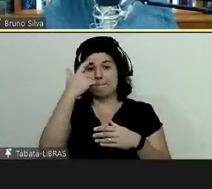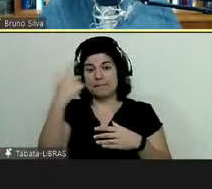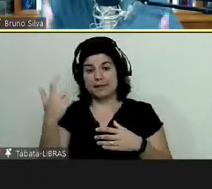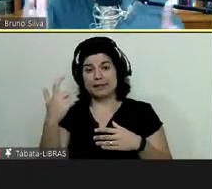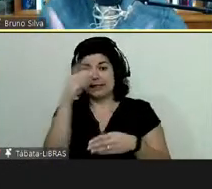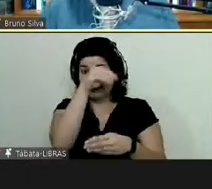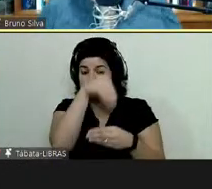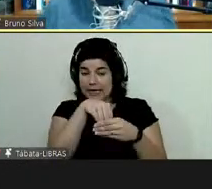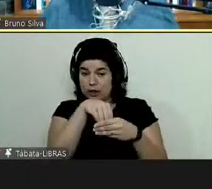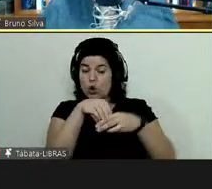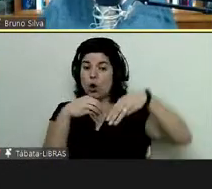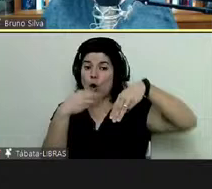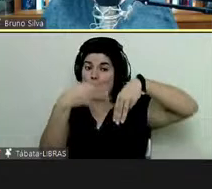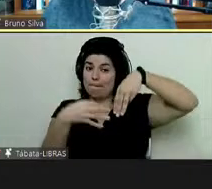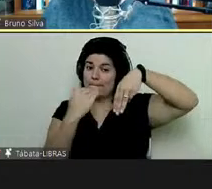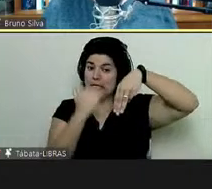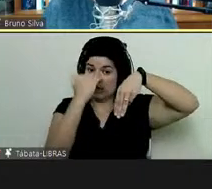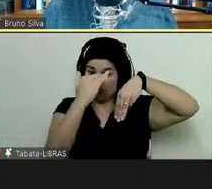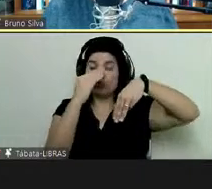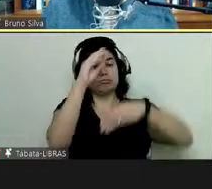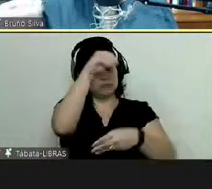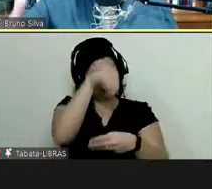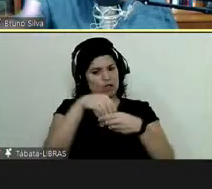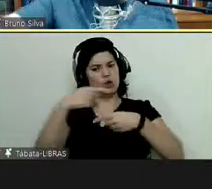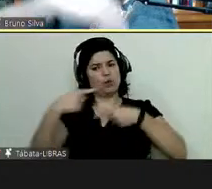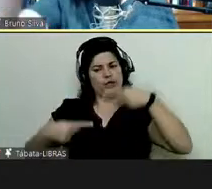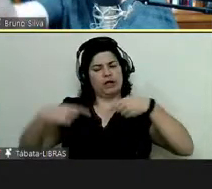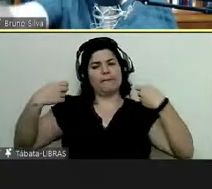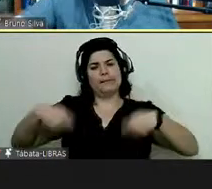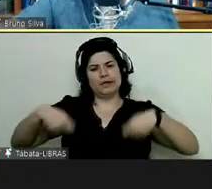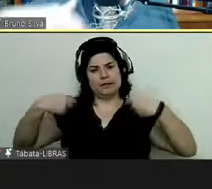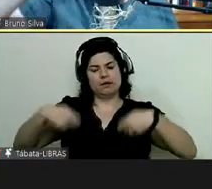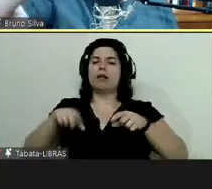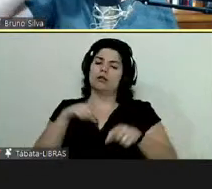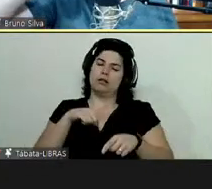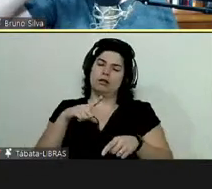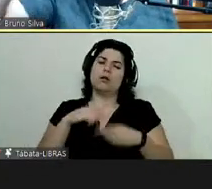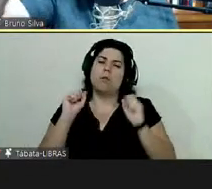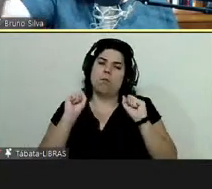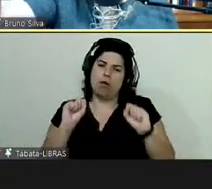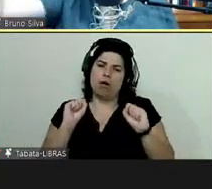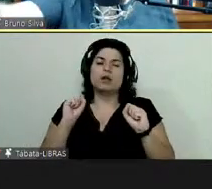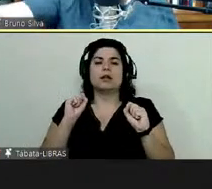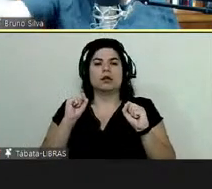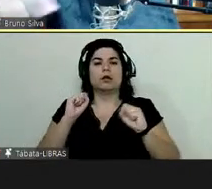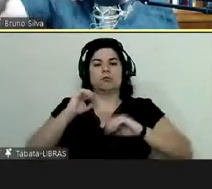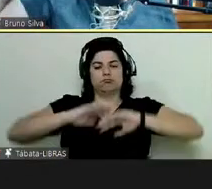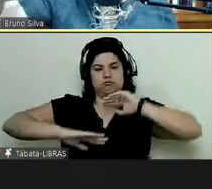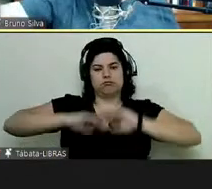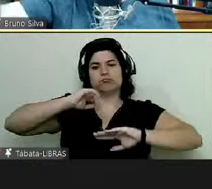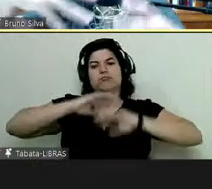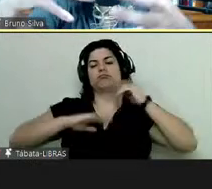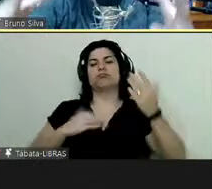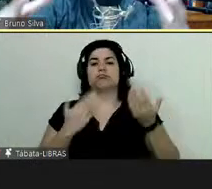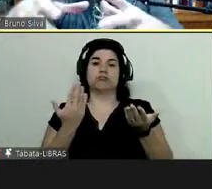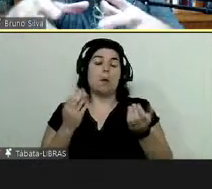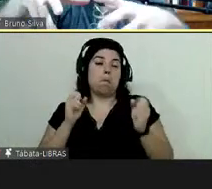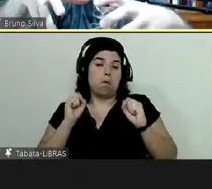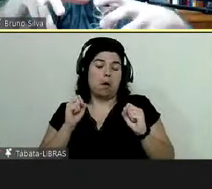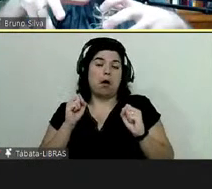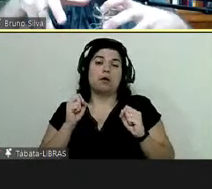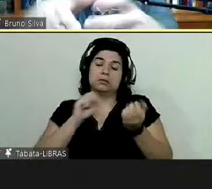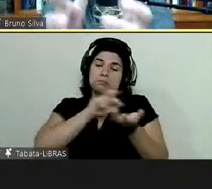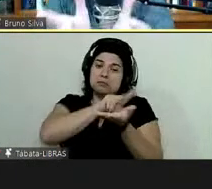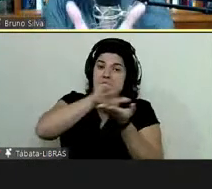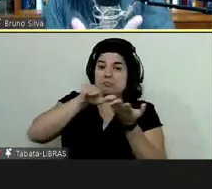ministro se tá dentro da política age politicamente também né obviamente que pode ter uma qualificação técnica obviamente que pode ter uma maior expertise